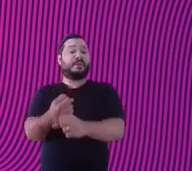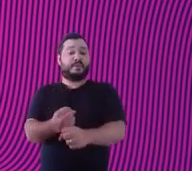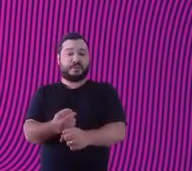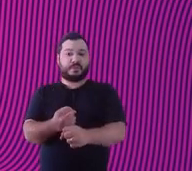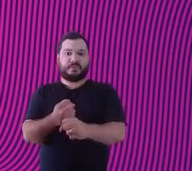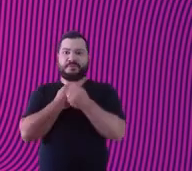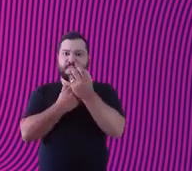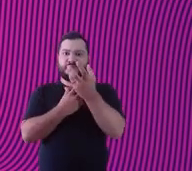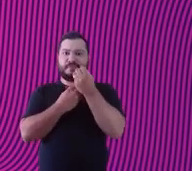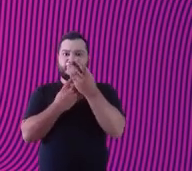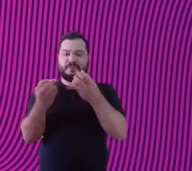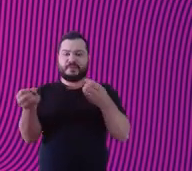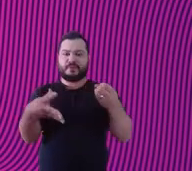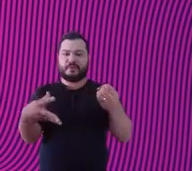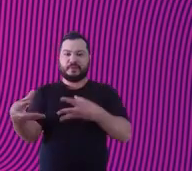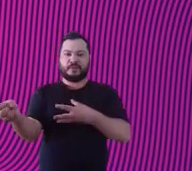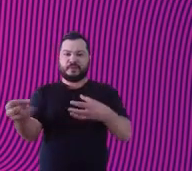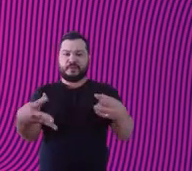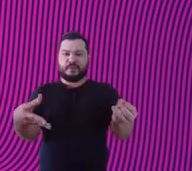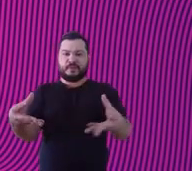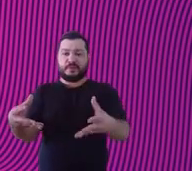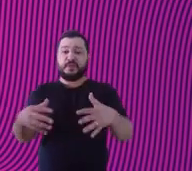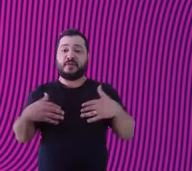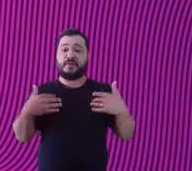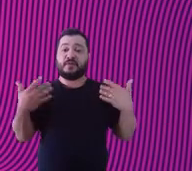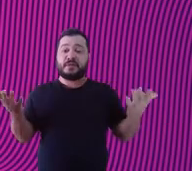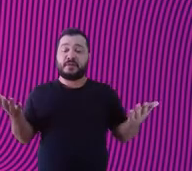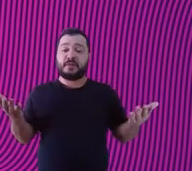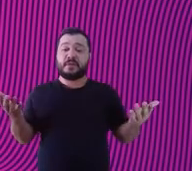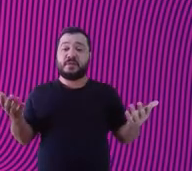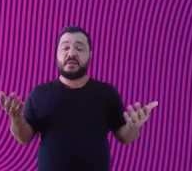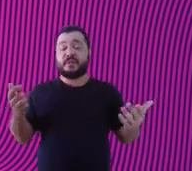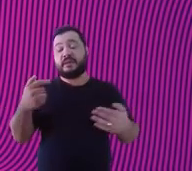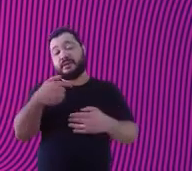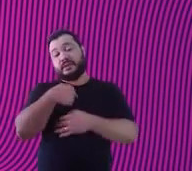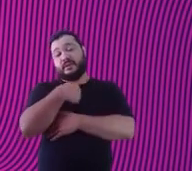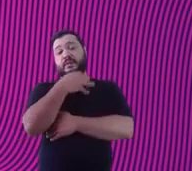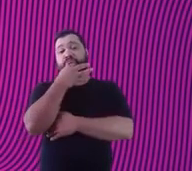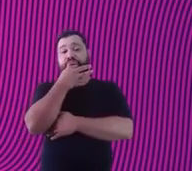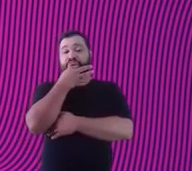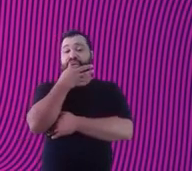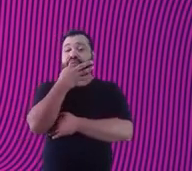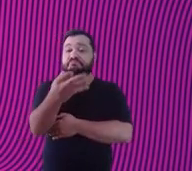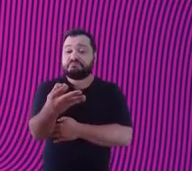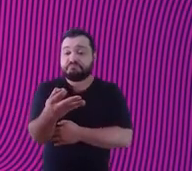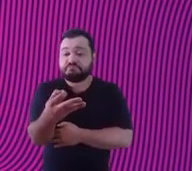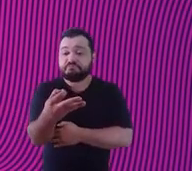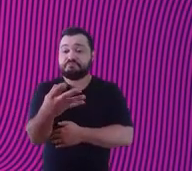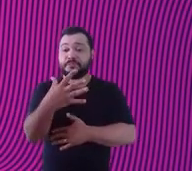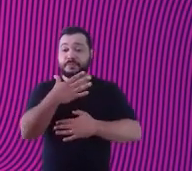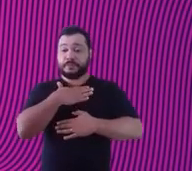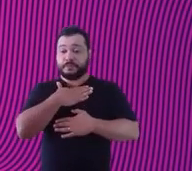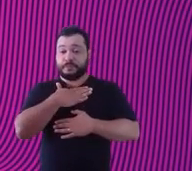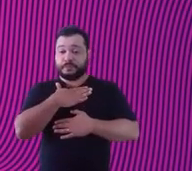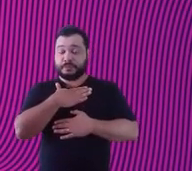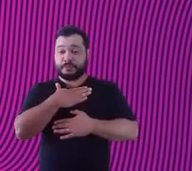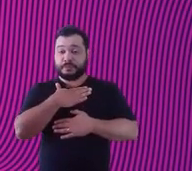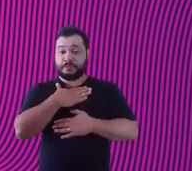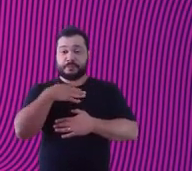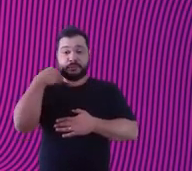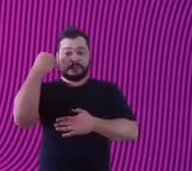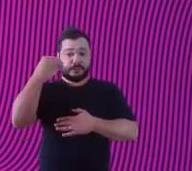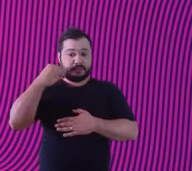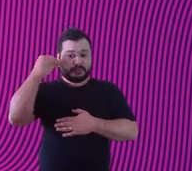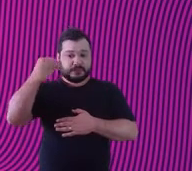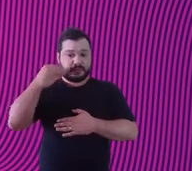informação nova né então eu vou eu vou fazer um comentário dizendo assim um pouco meu o meu o wi-fi